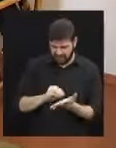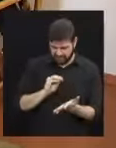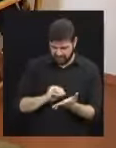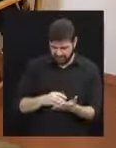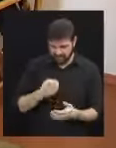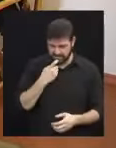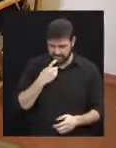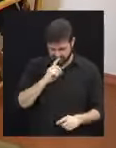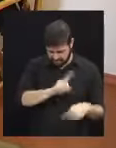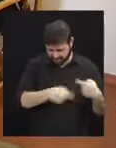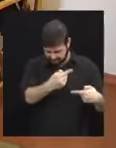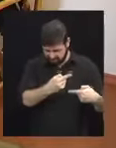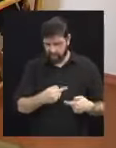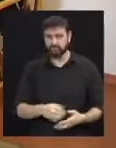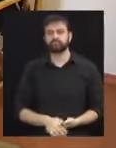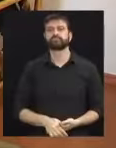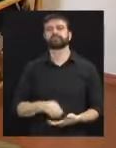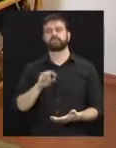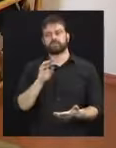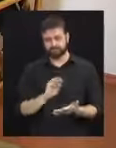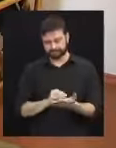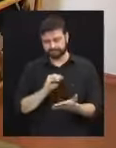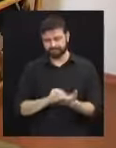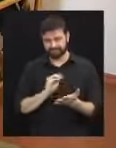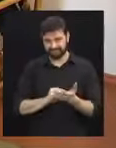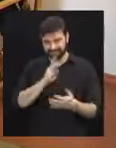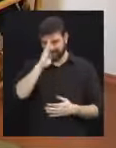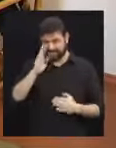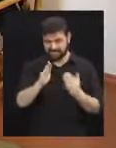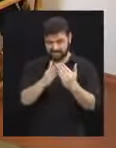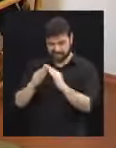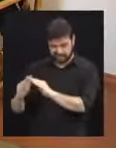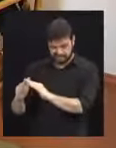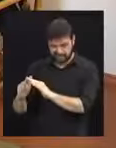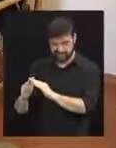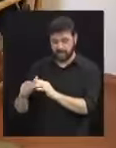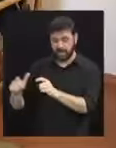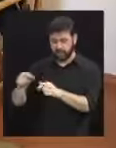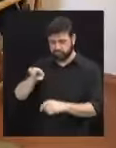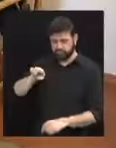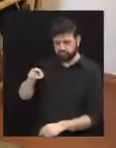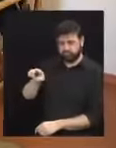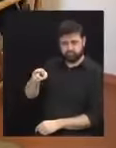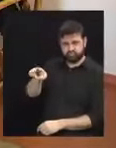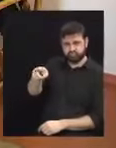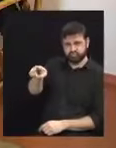questão da proteção animal? Falta muito, principalmente nas periferias que ainda existem, né?